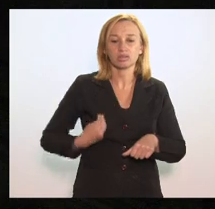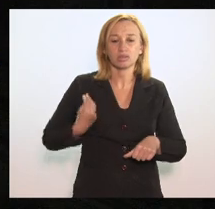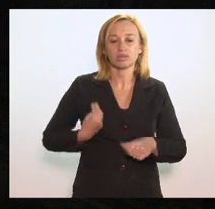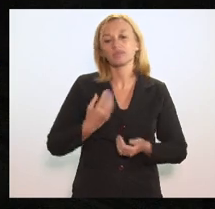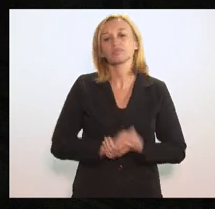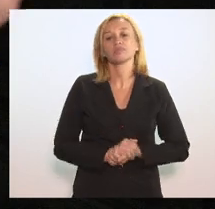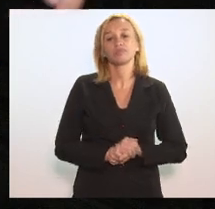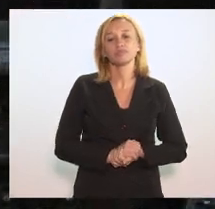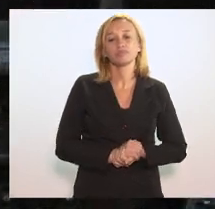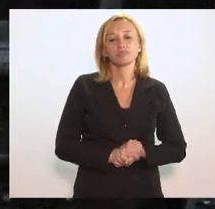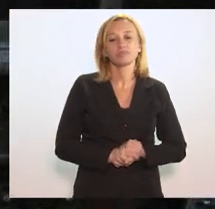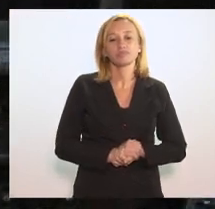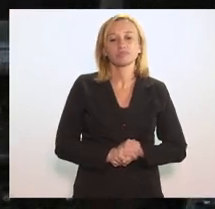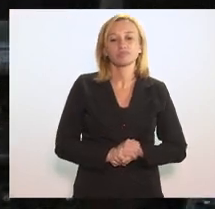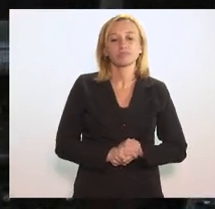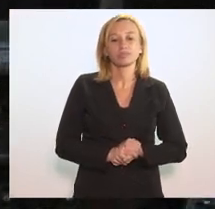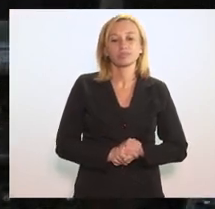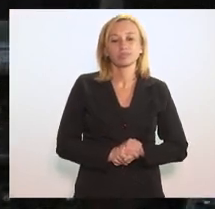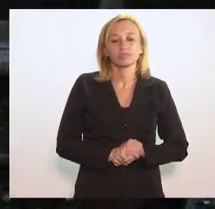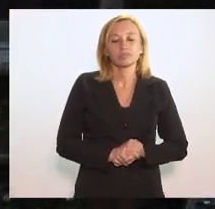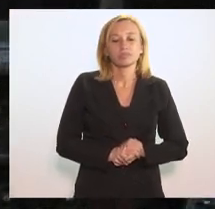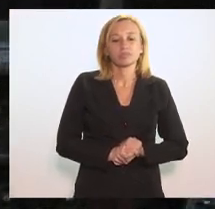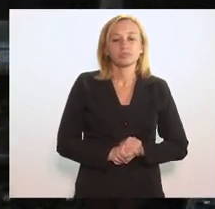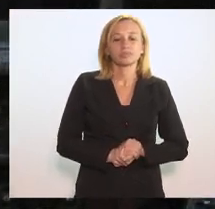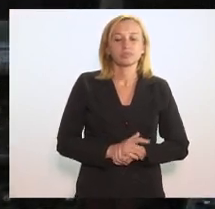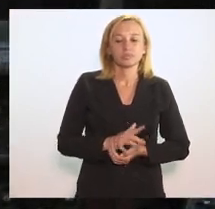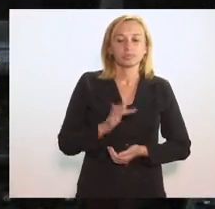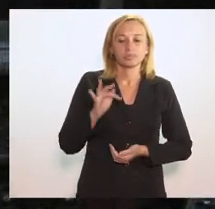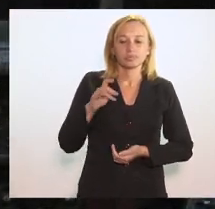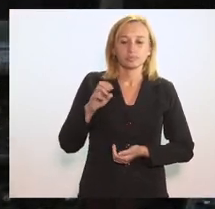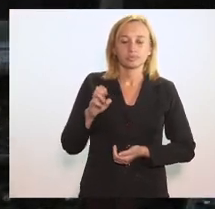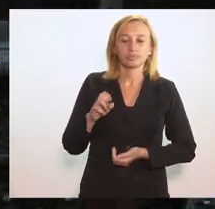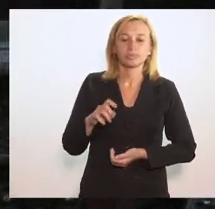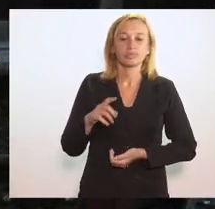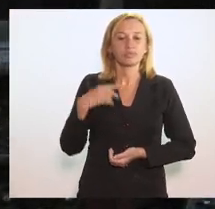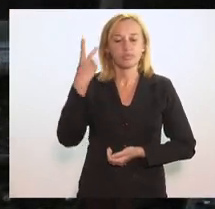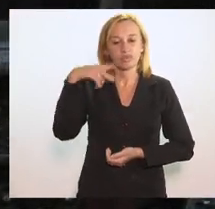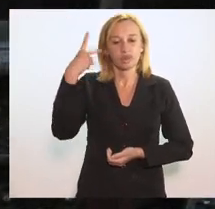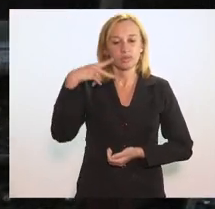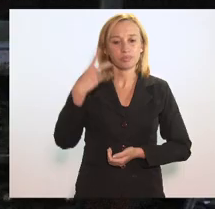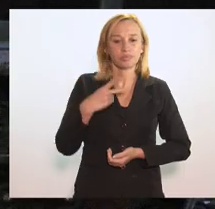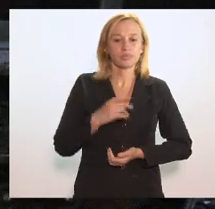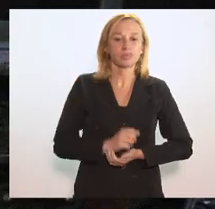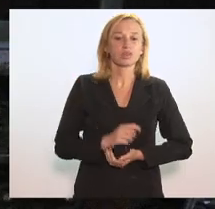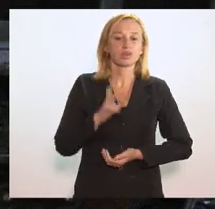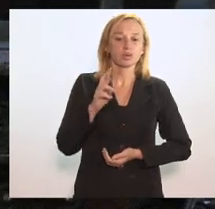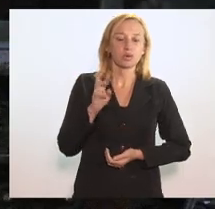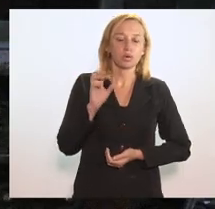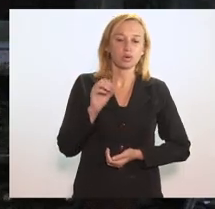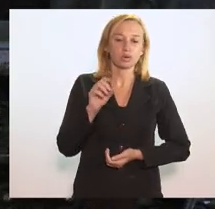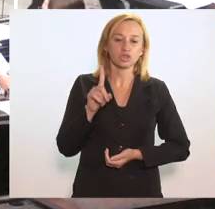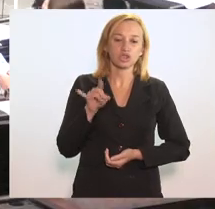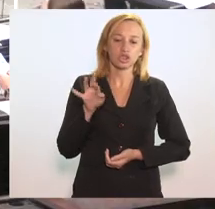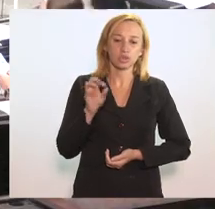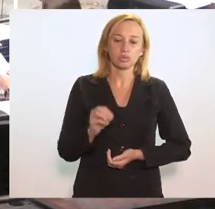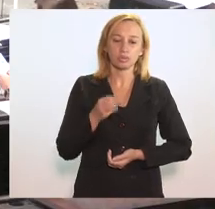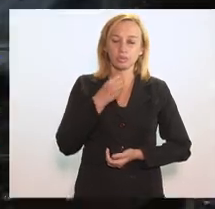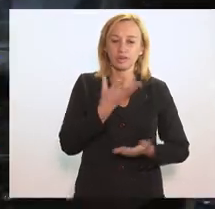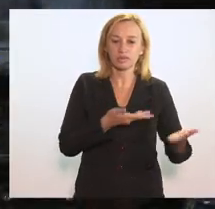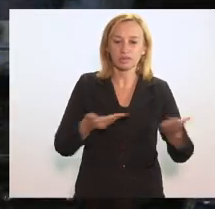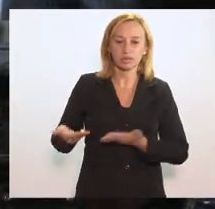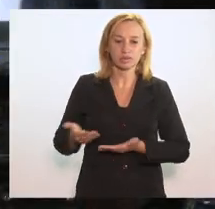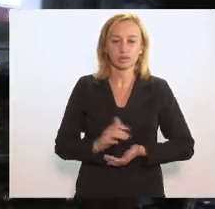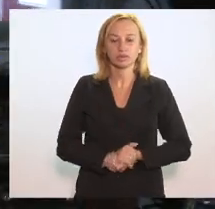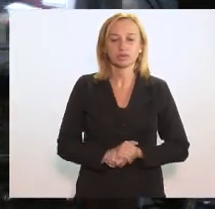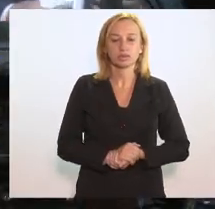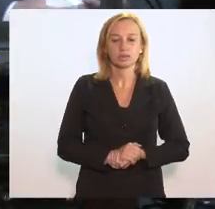Obrigado. Obrigado. Felipe, está conosco o vereador de São Fidélis, Rodrigo Santana. Seja bem-vindo. Nada mais